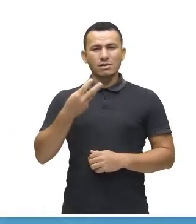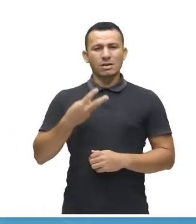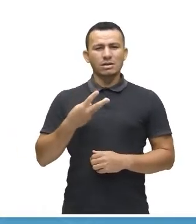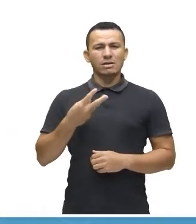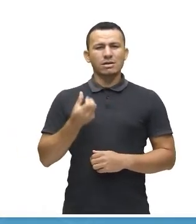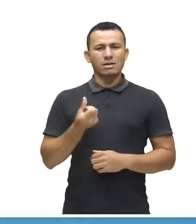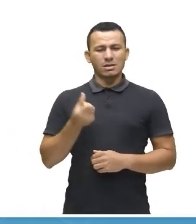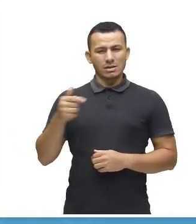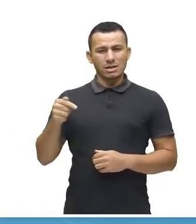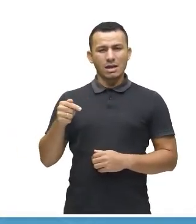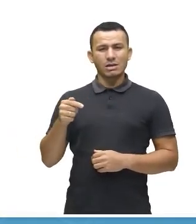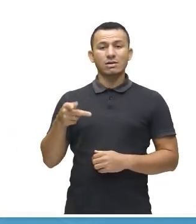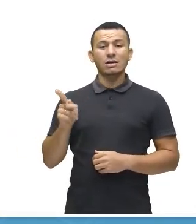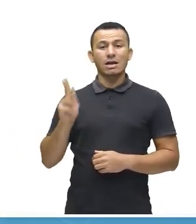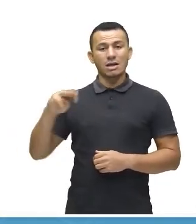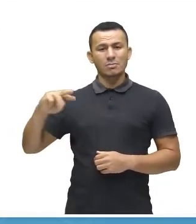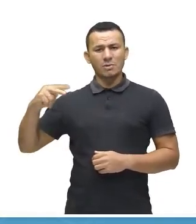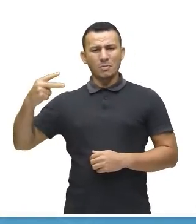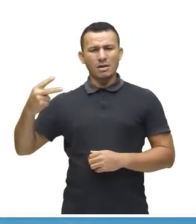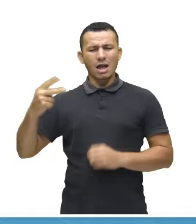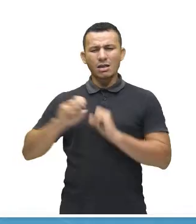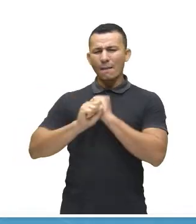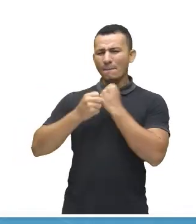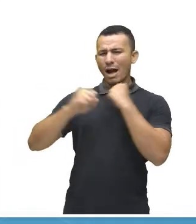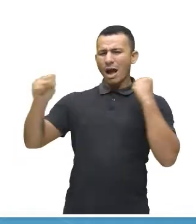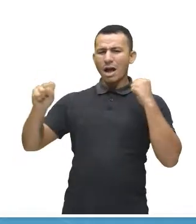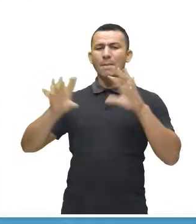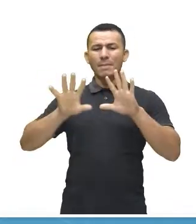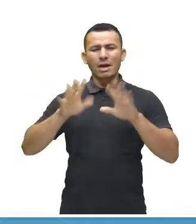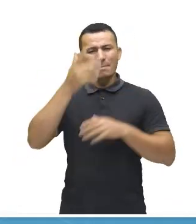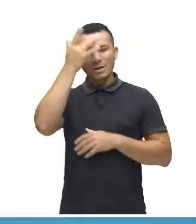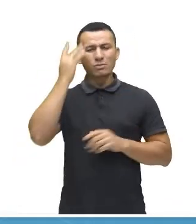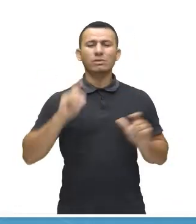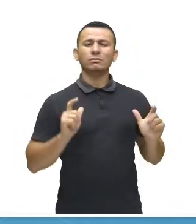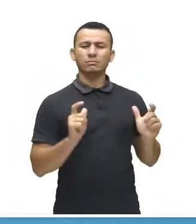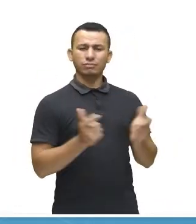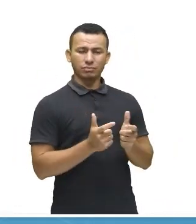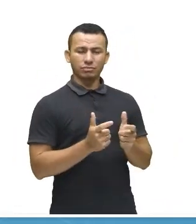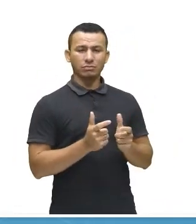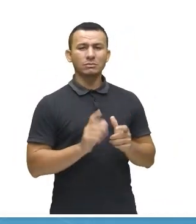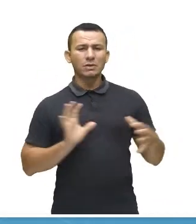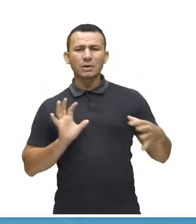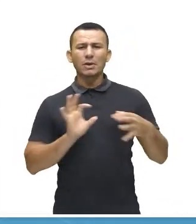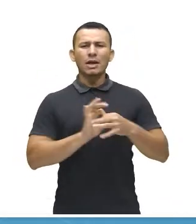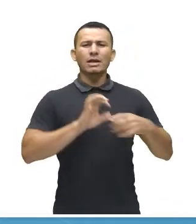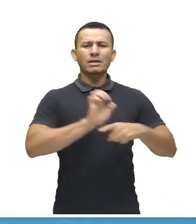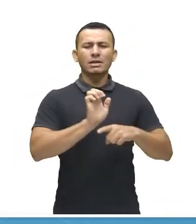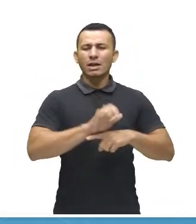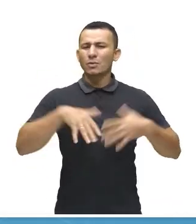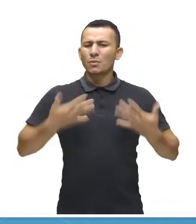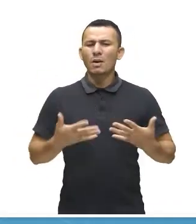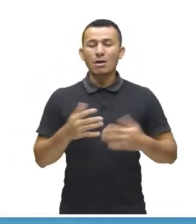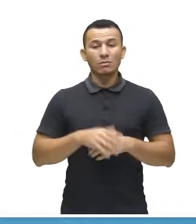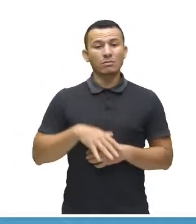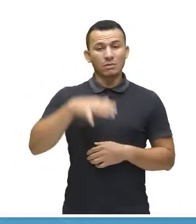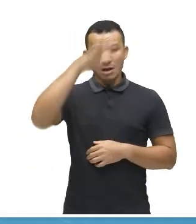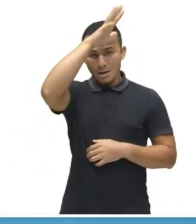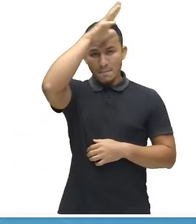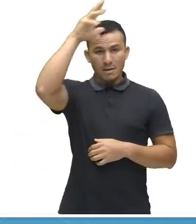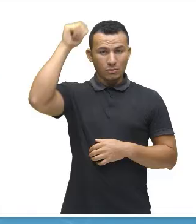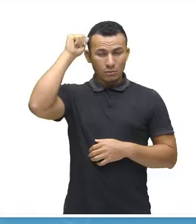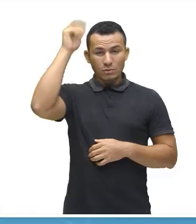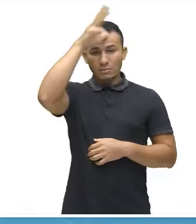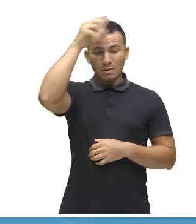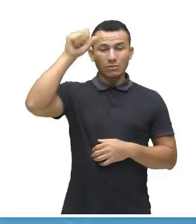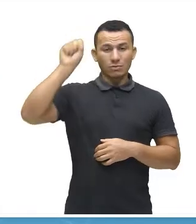1.606.367 km², e é a menos populosa. Compreende os estados do Mato Grosso do Sul,